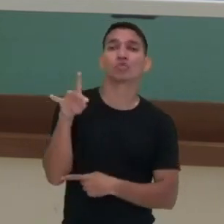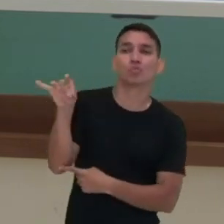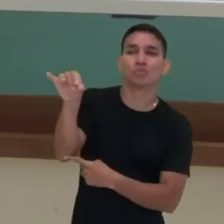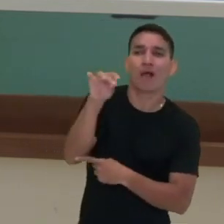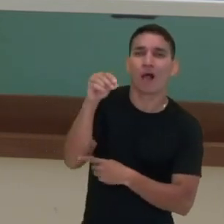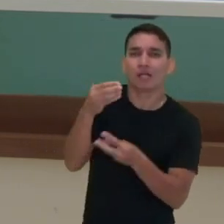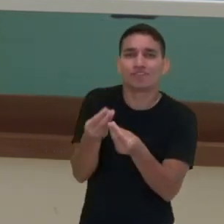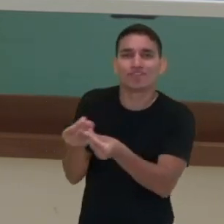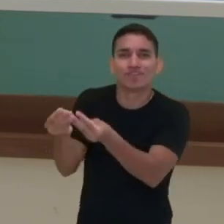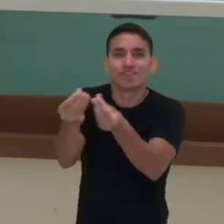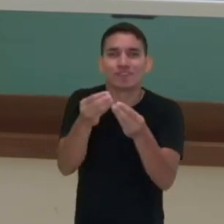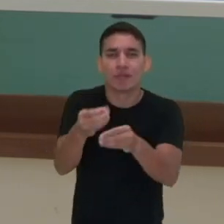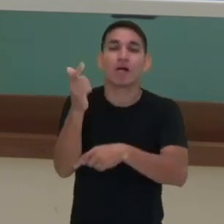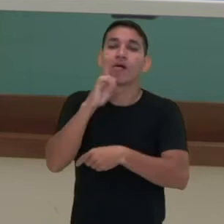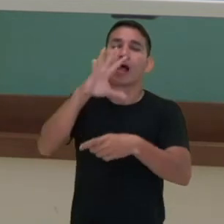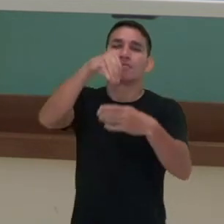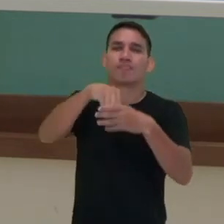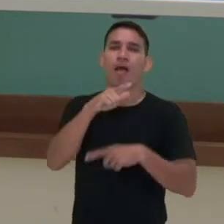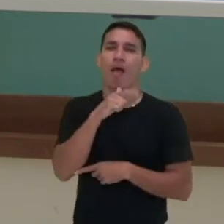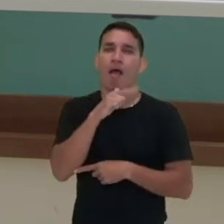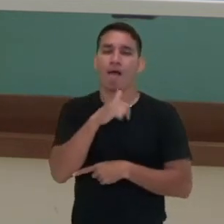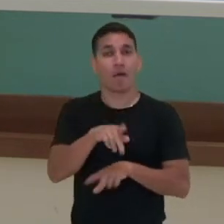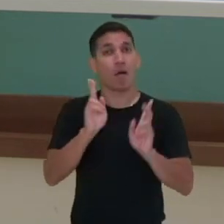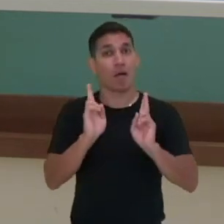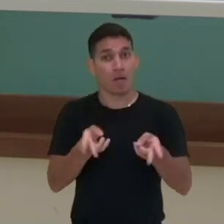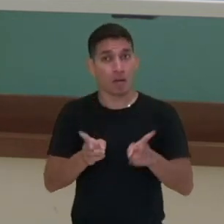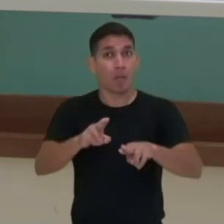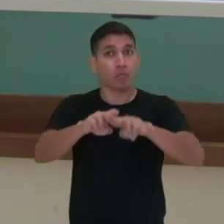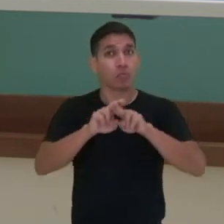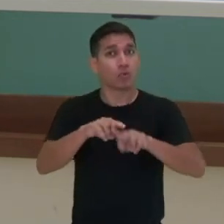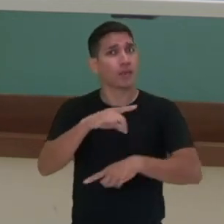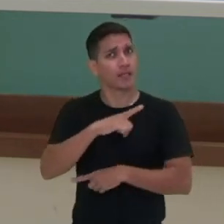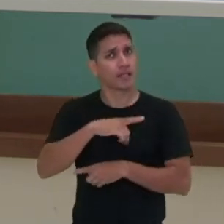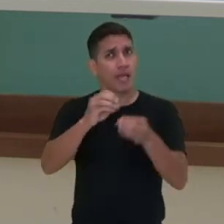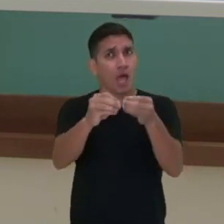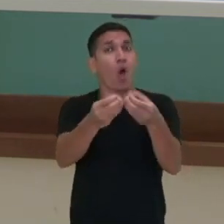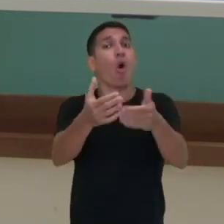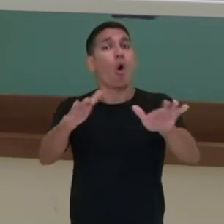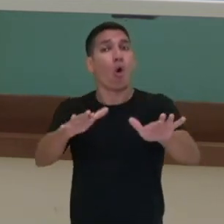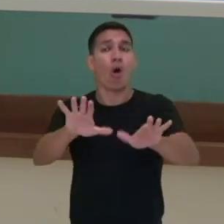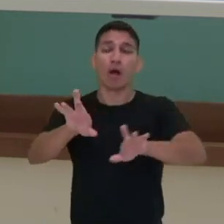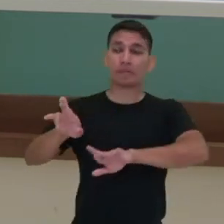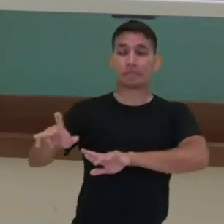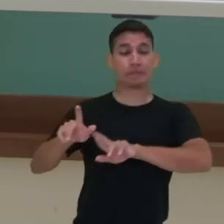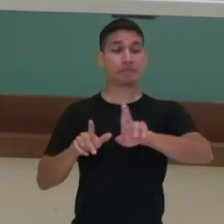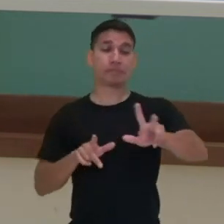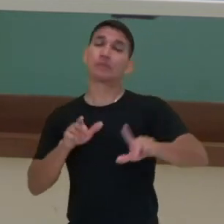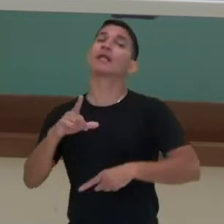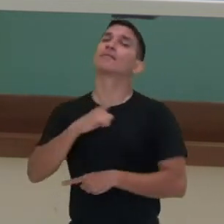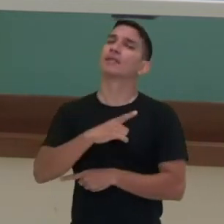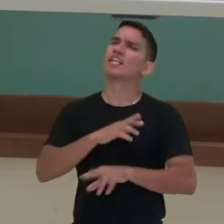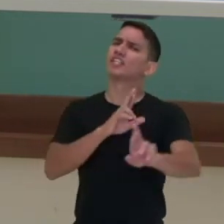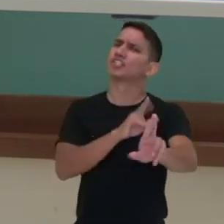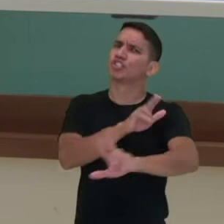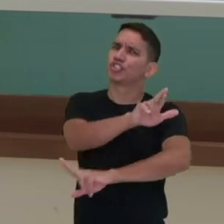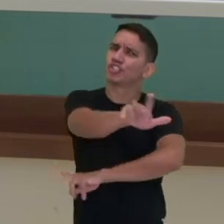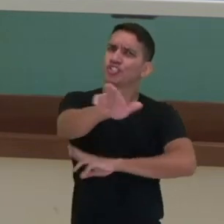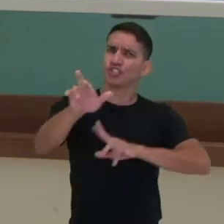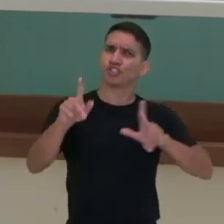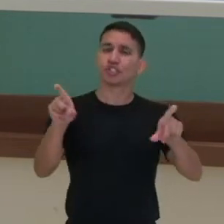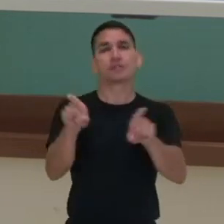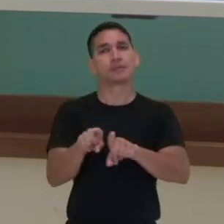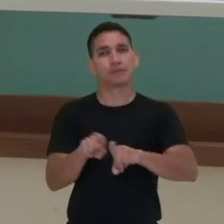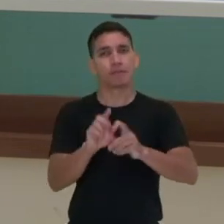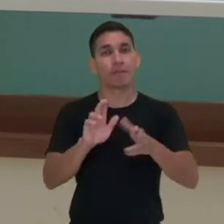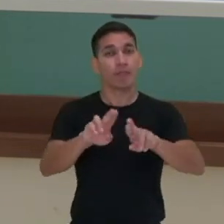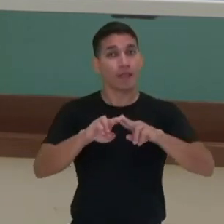presentes naquela água. Então, mesmo sendo oceano, entre um e outro existe essa diferença. E também